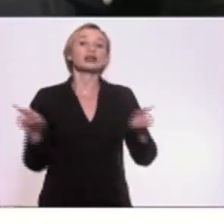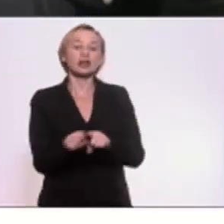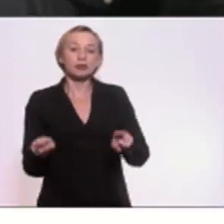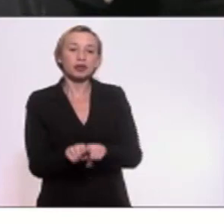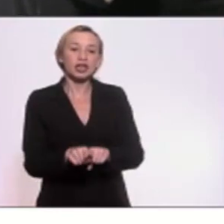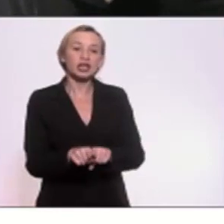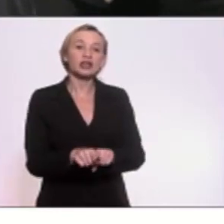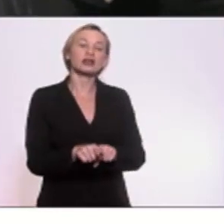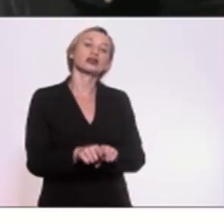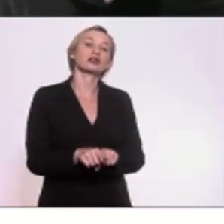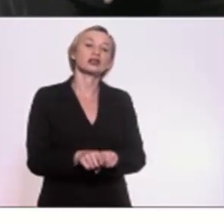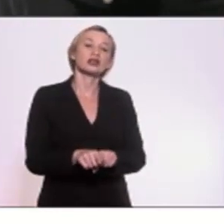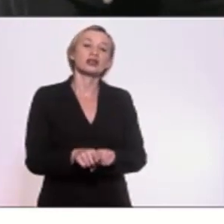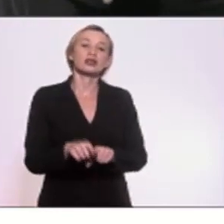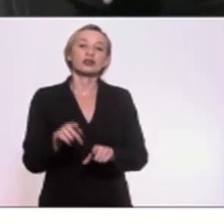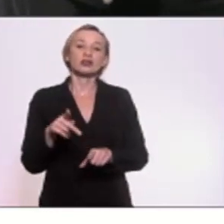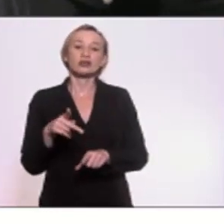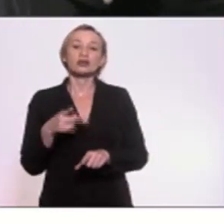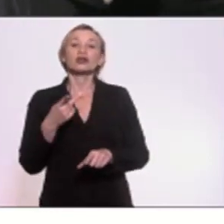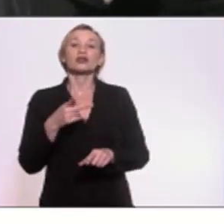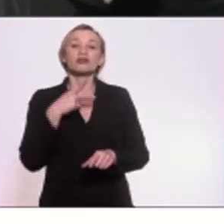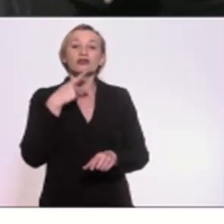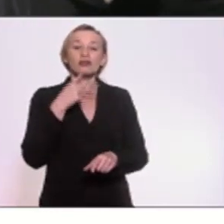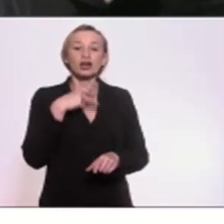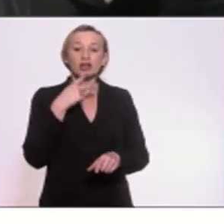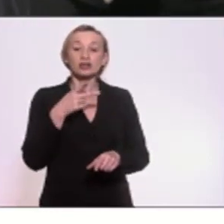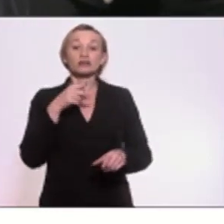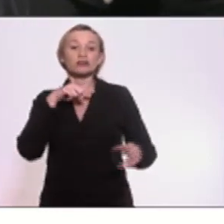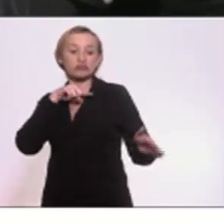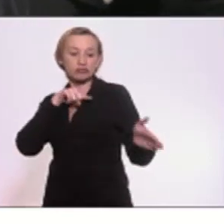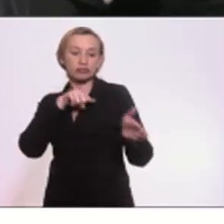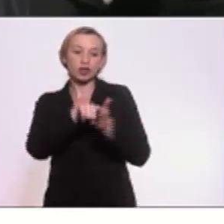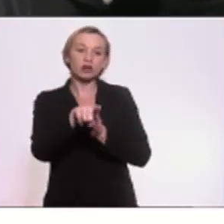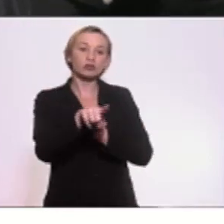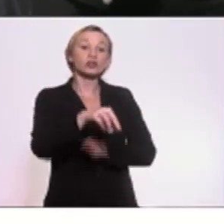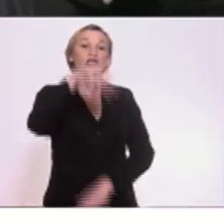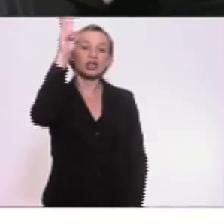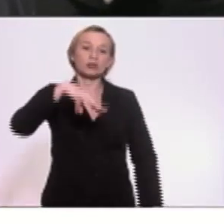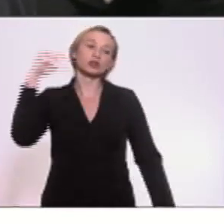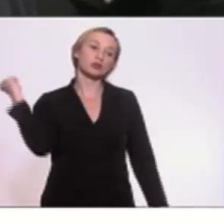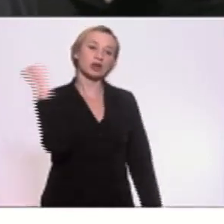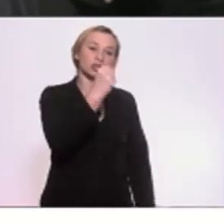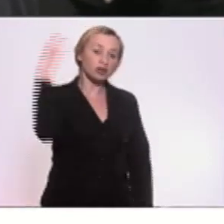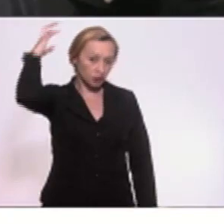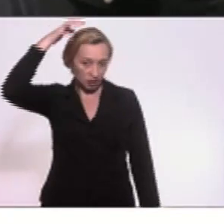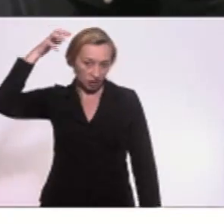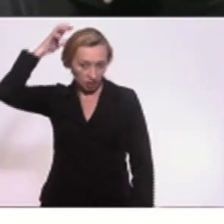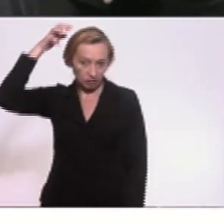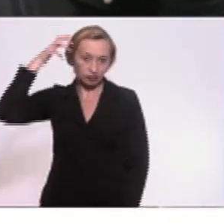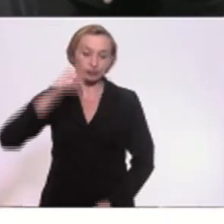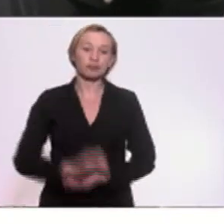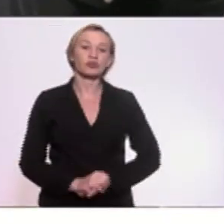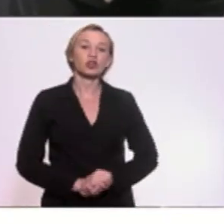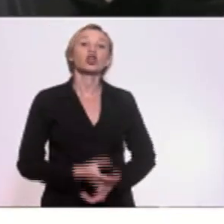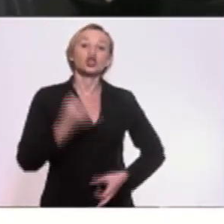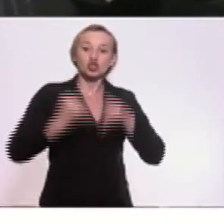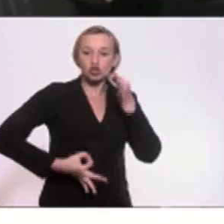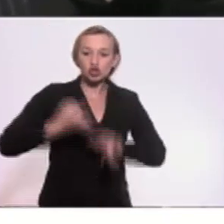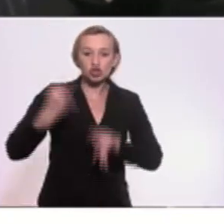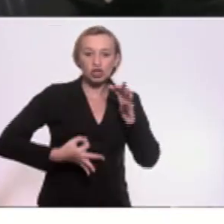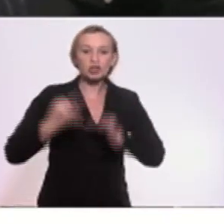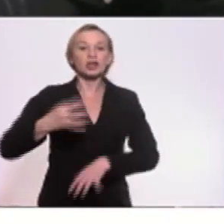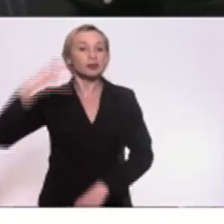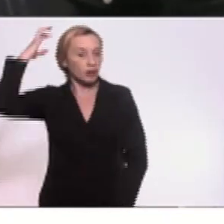também fazendo coro aqui com uma pergunta que não quer calar. Quem mandou matar Marielle Franco? Justiça